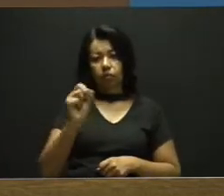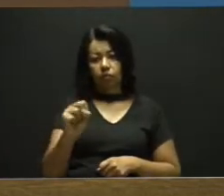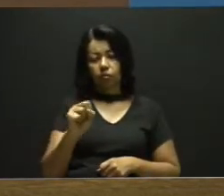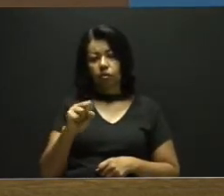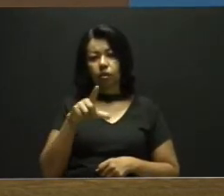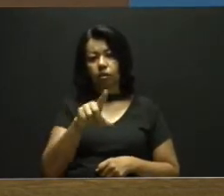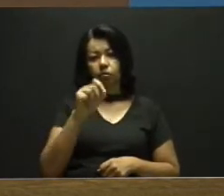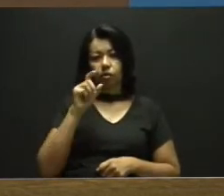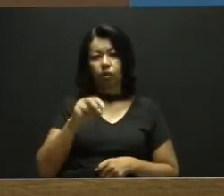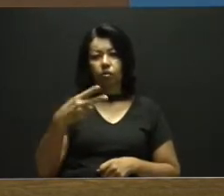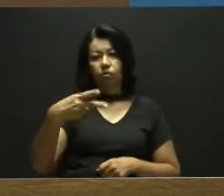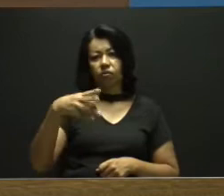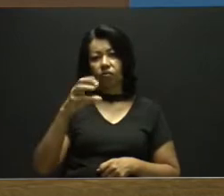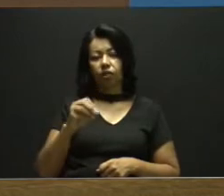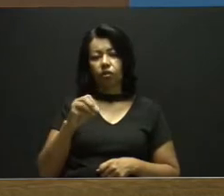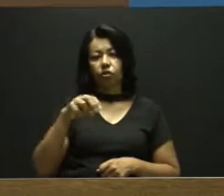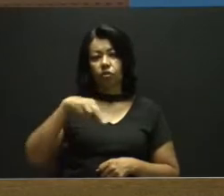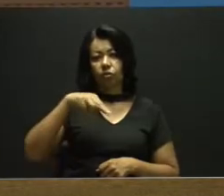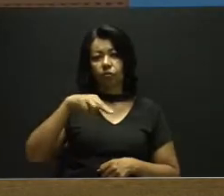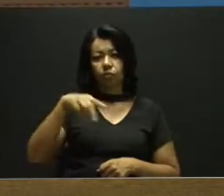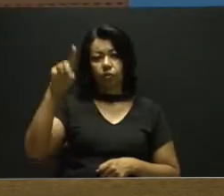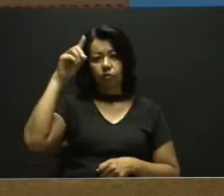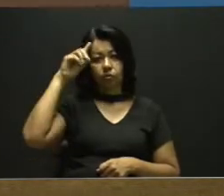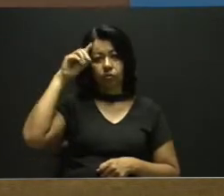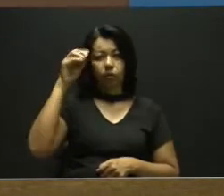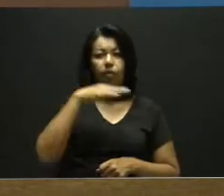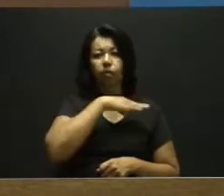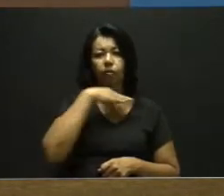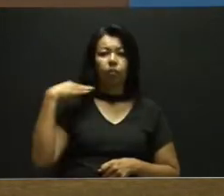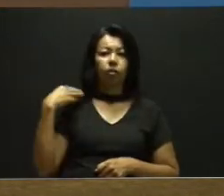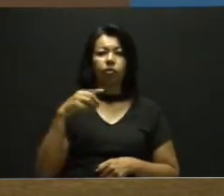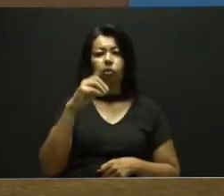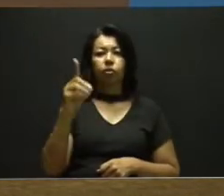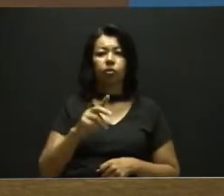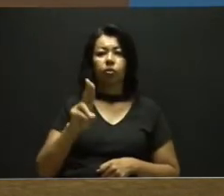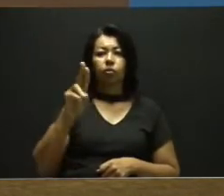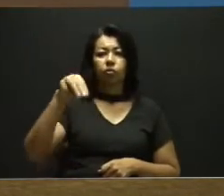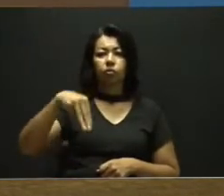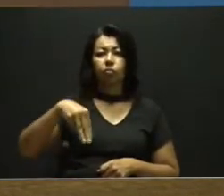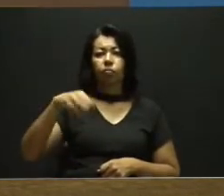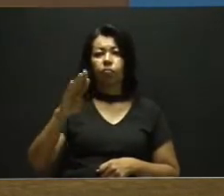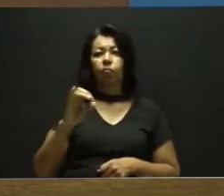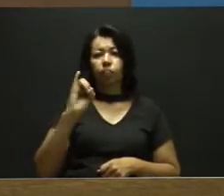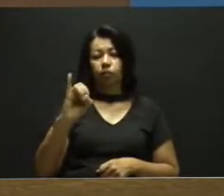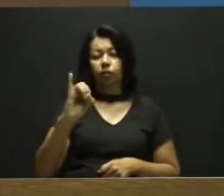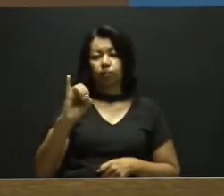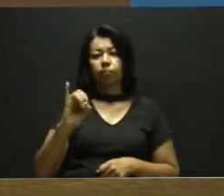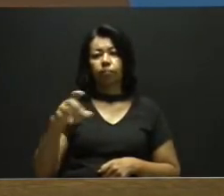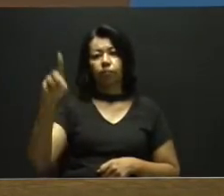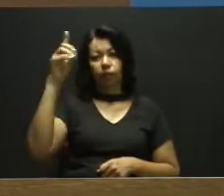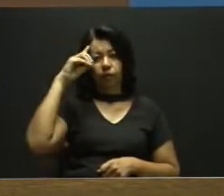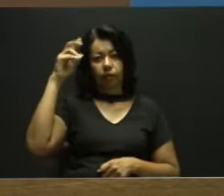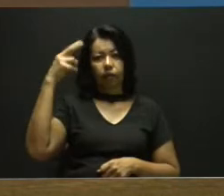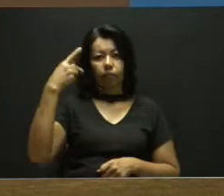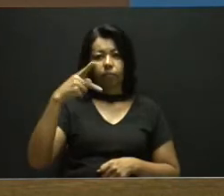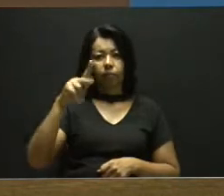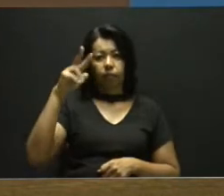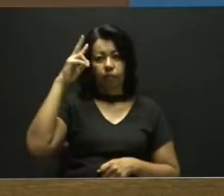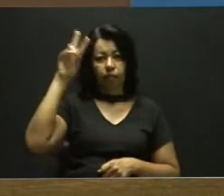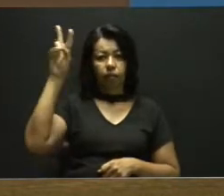dia da morte de zumbi dos palmares como data para lembrar